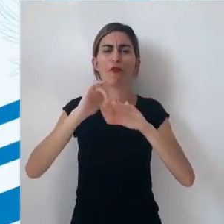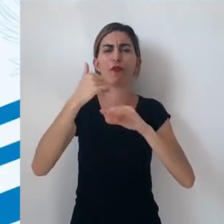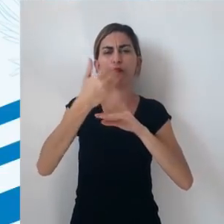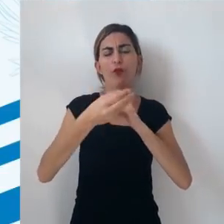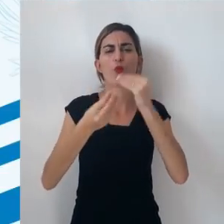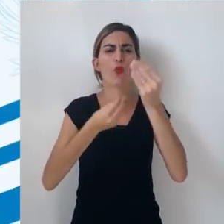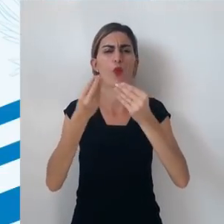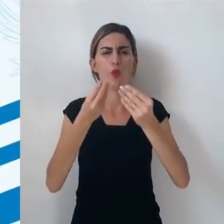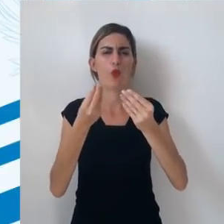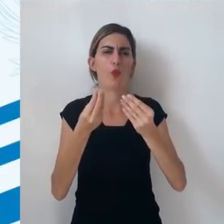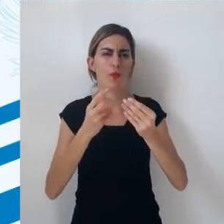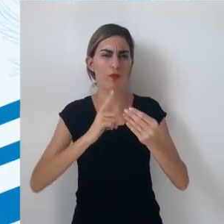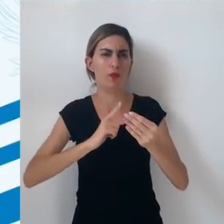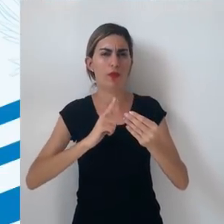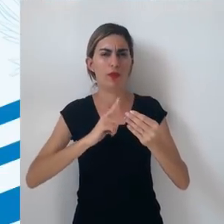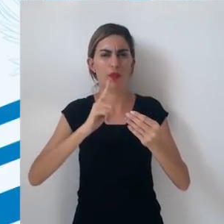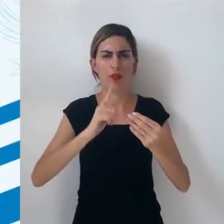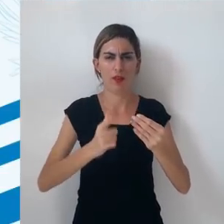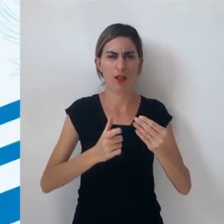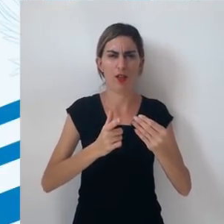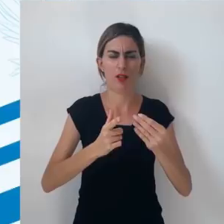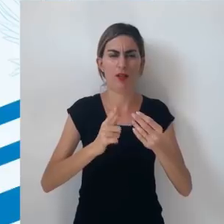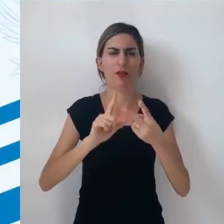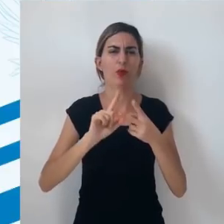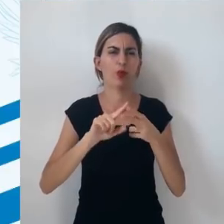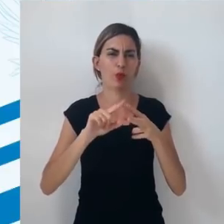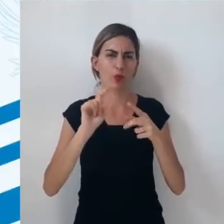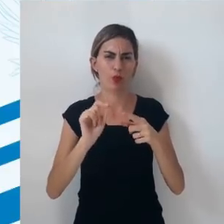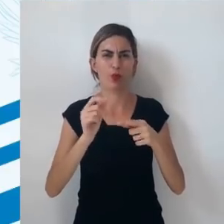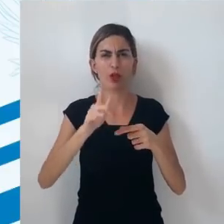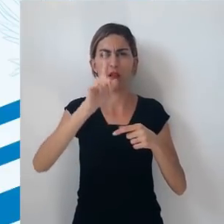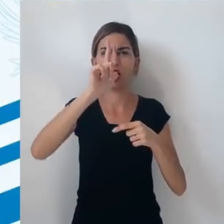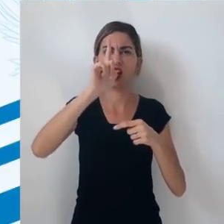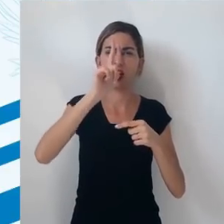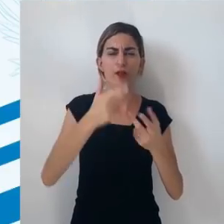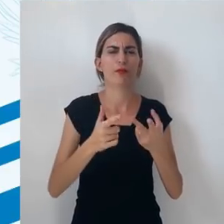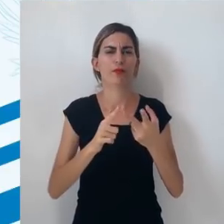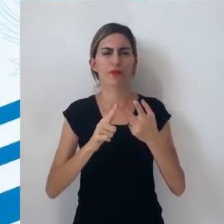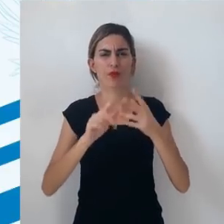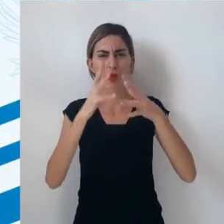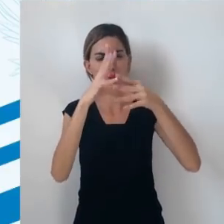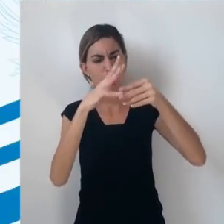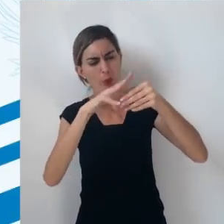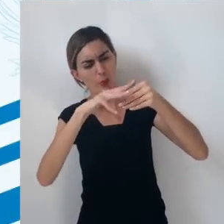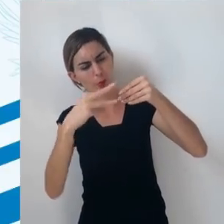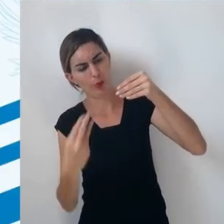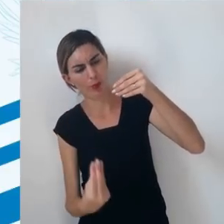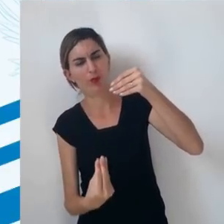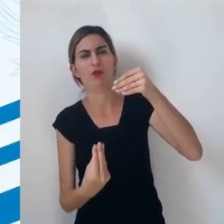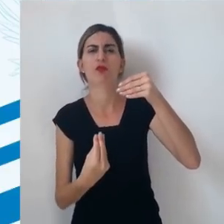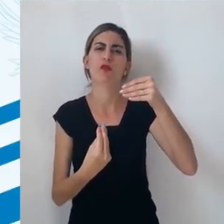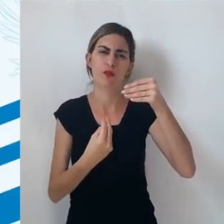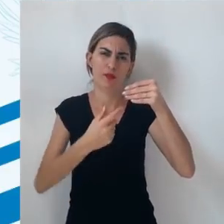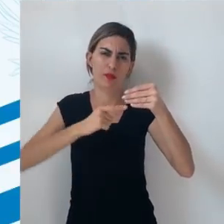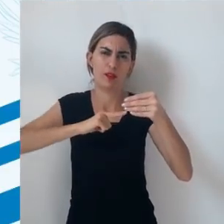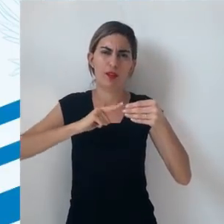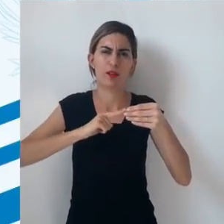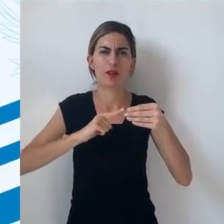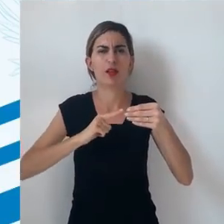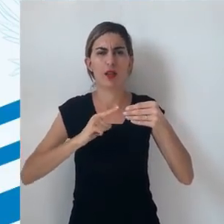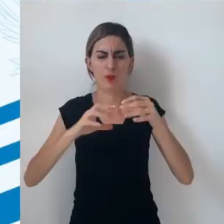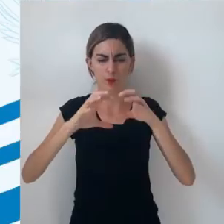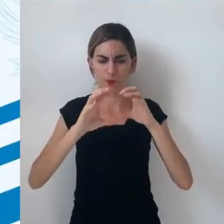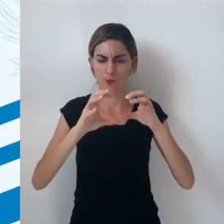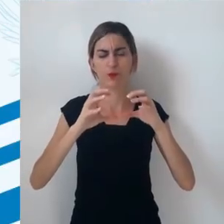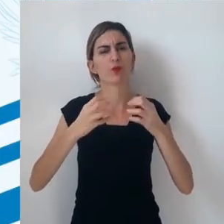externamente. Externamente, você tem o pênis, a gente encontra aí o prepúcio, a glande e